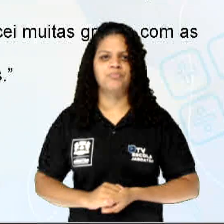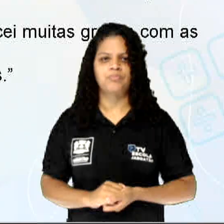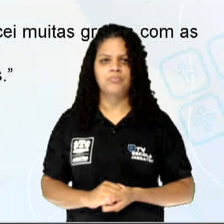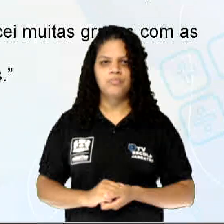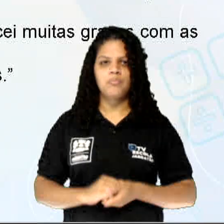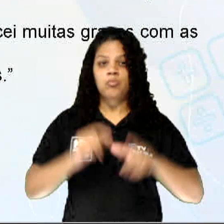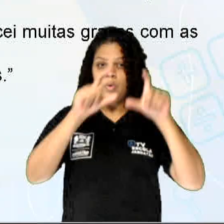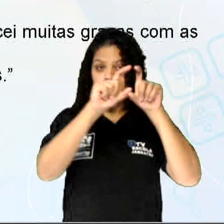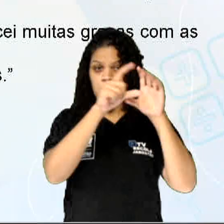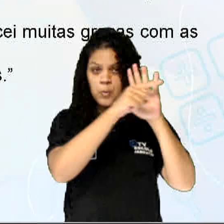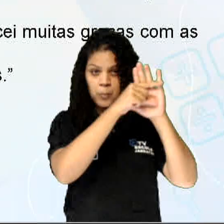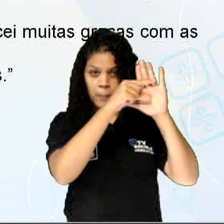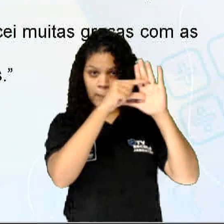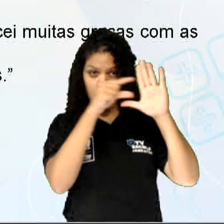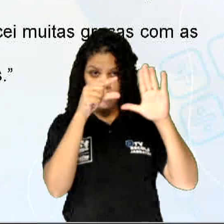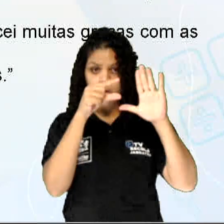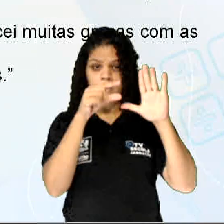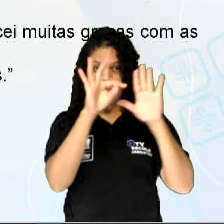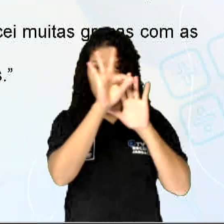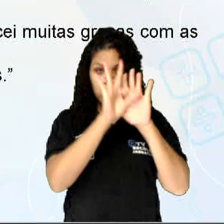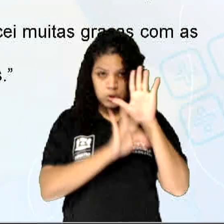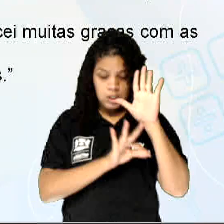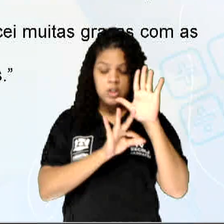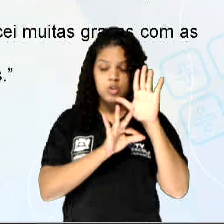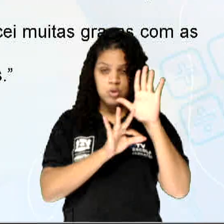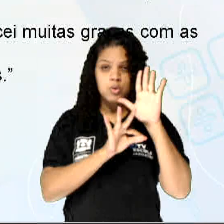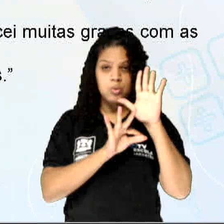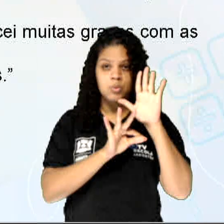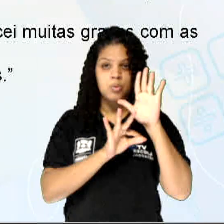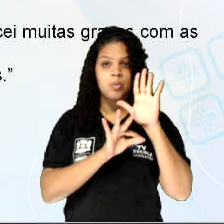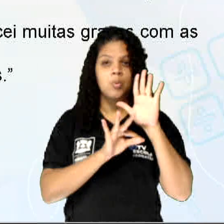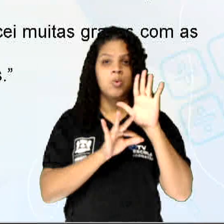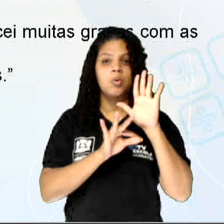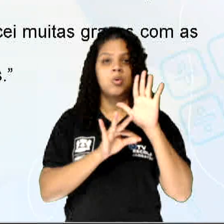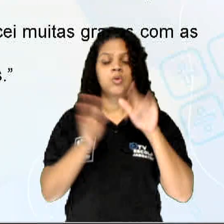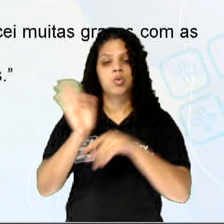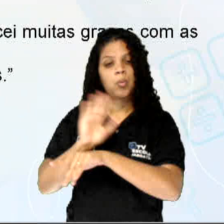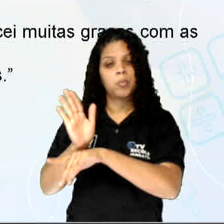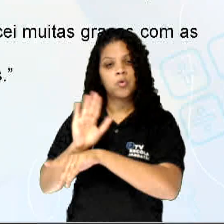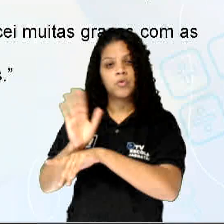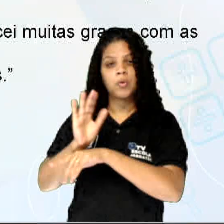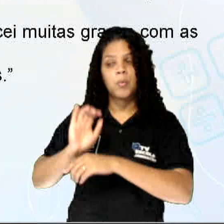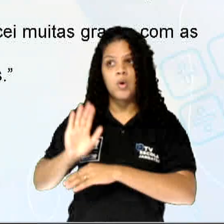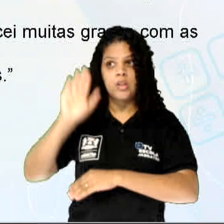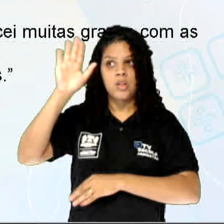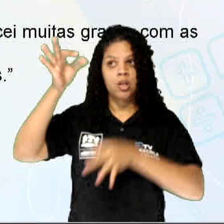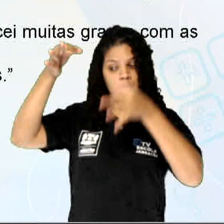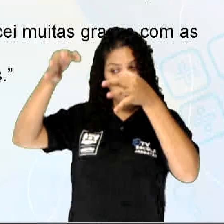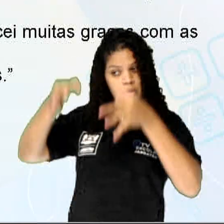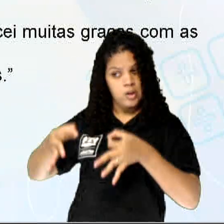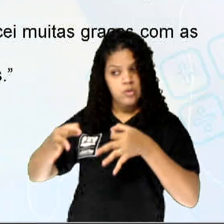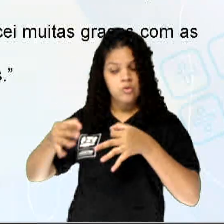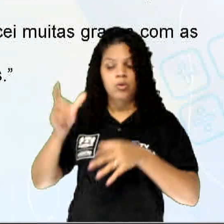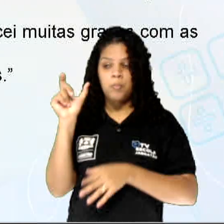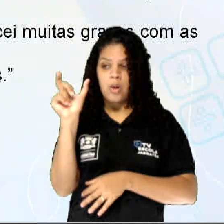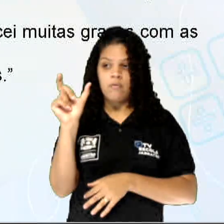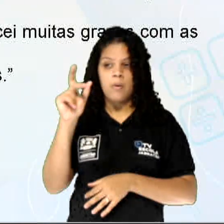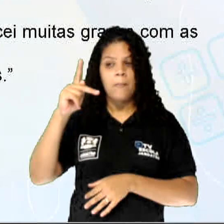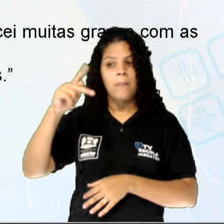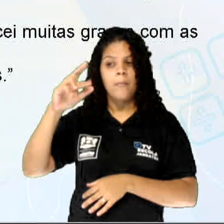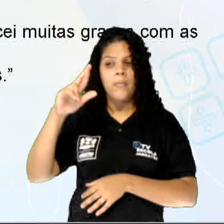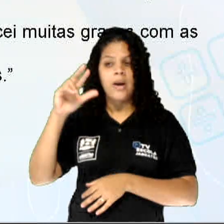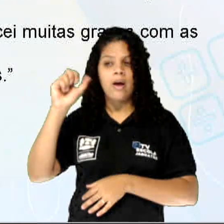parágrafo do texto sobre o filme O Candidato Honesto, a palavra praga tem um